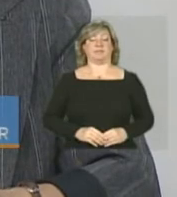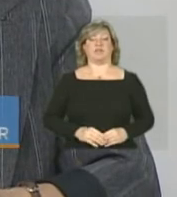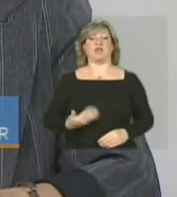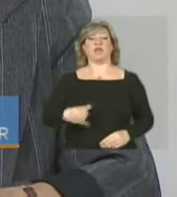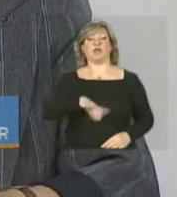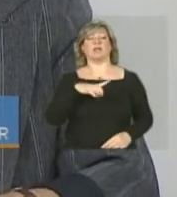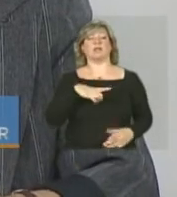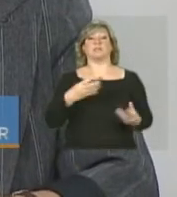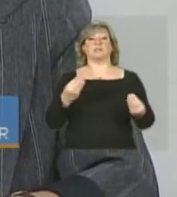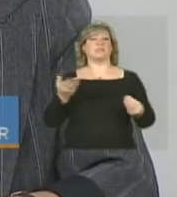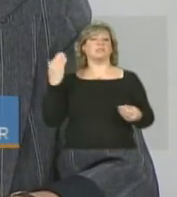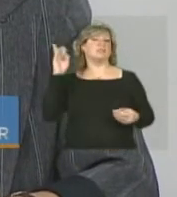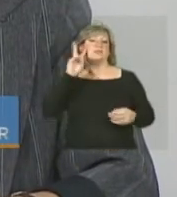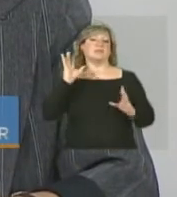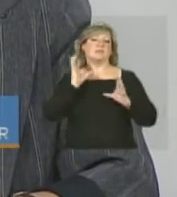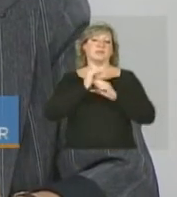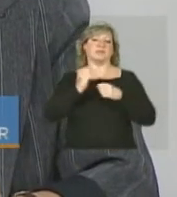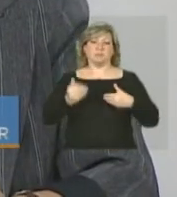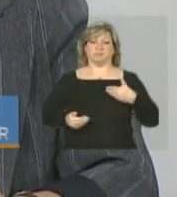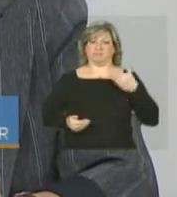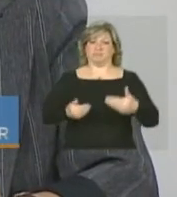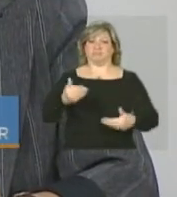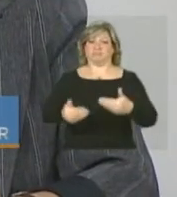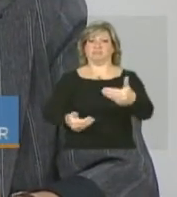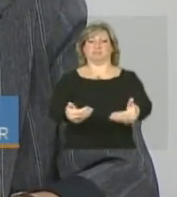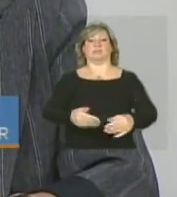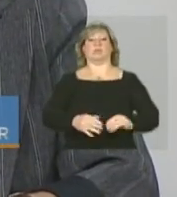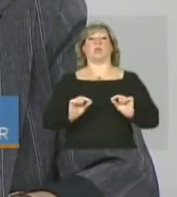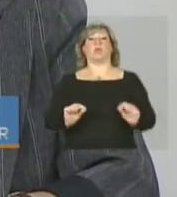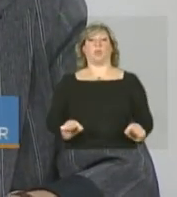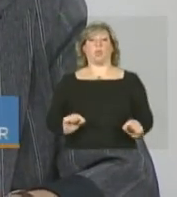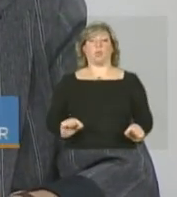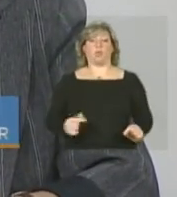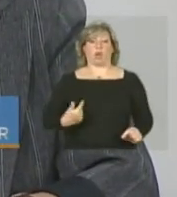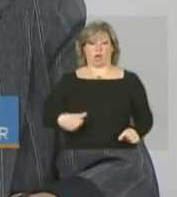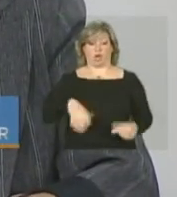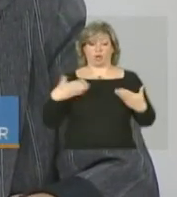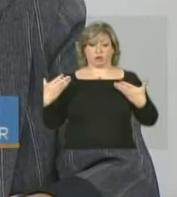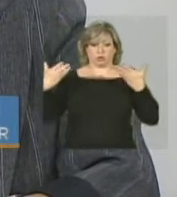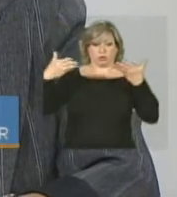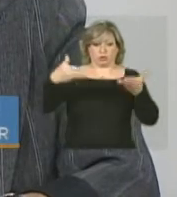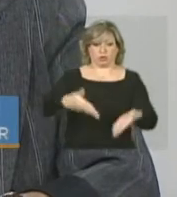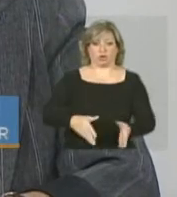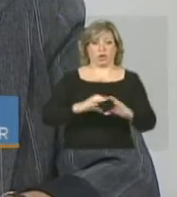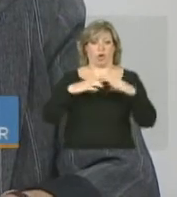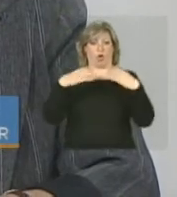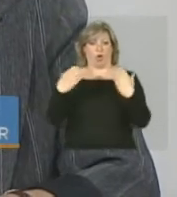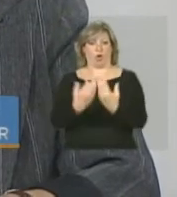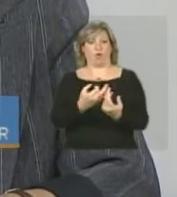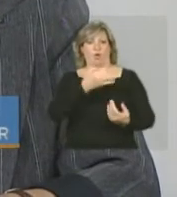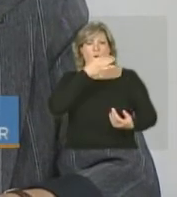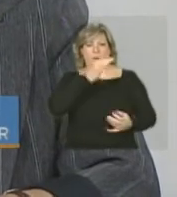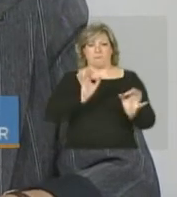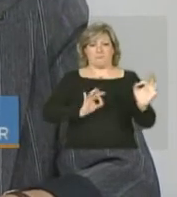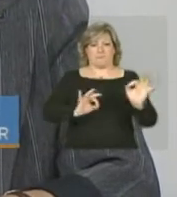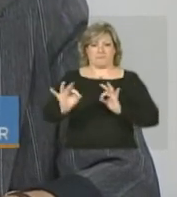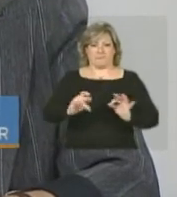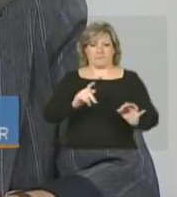temos muitos avanços. O fato de chegarmos numa conferência com uma proposta de plano